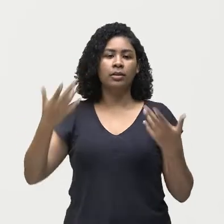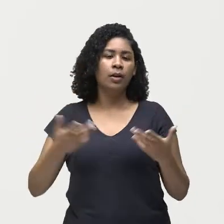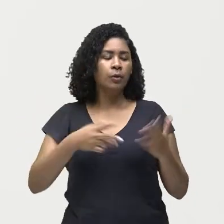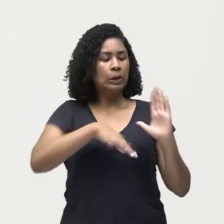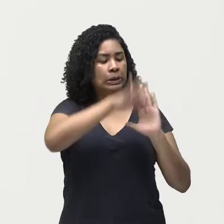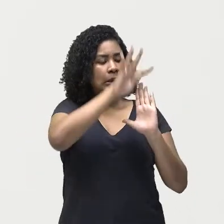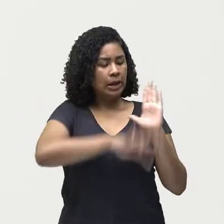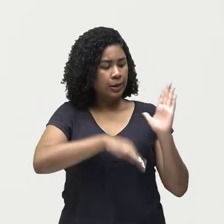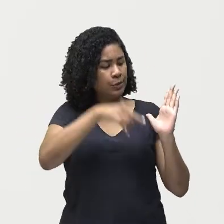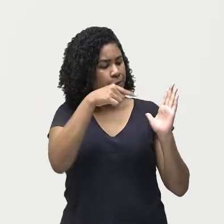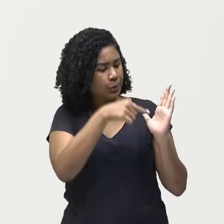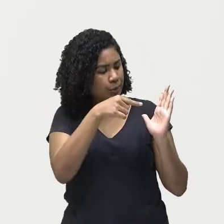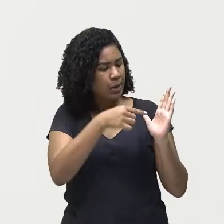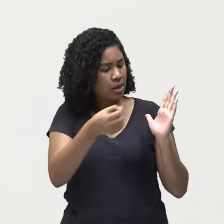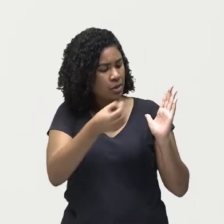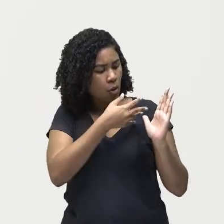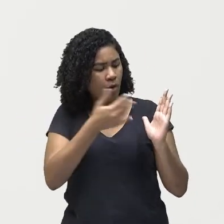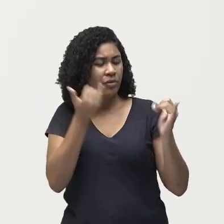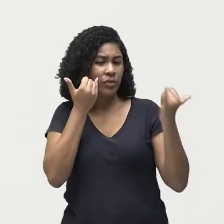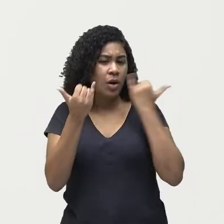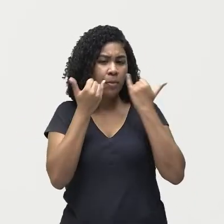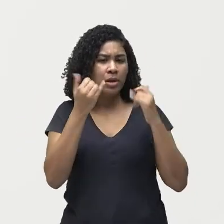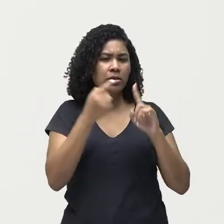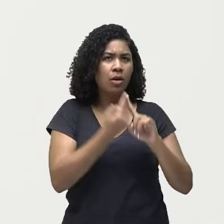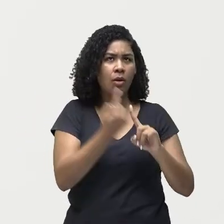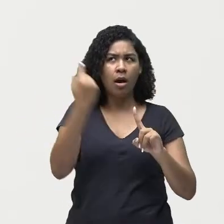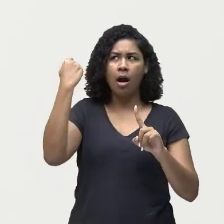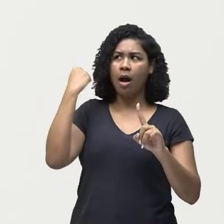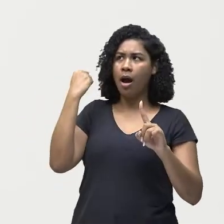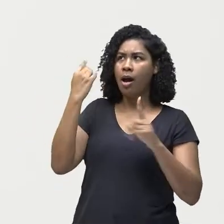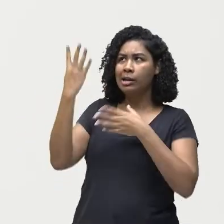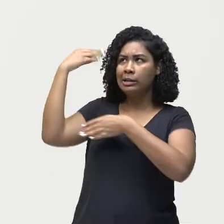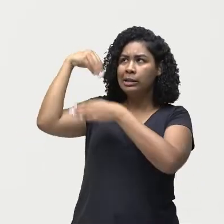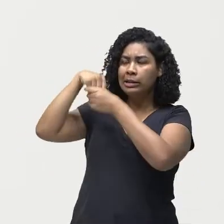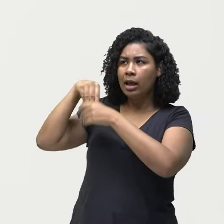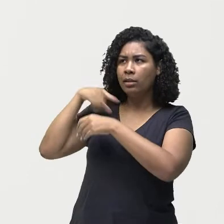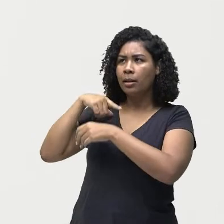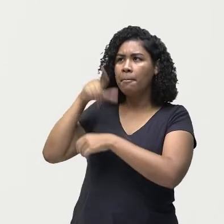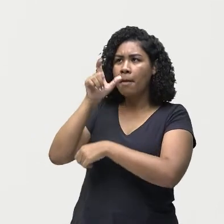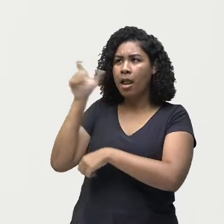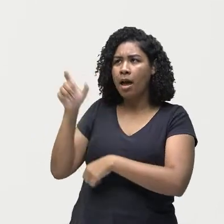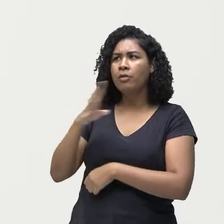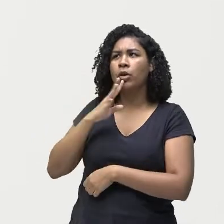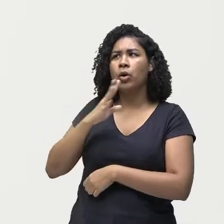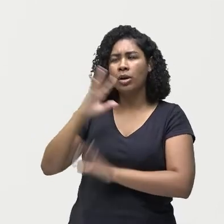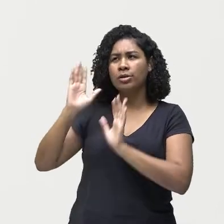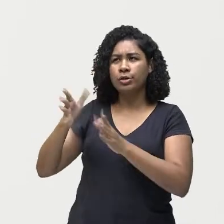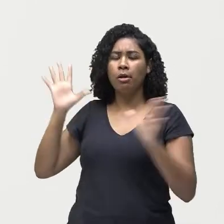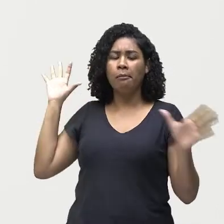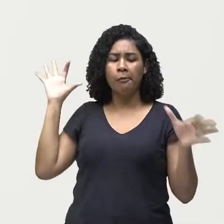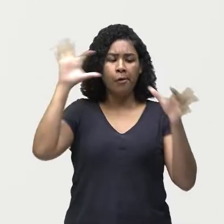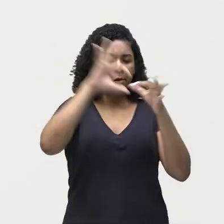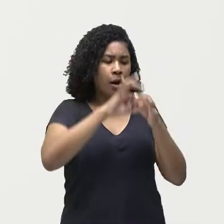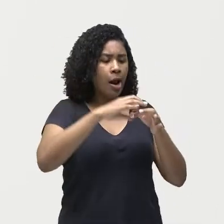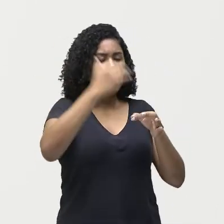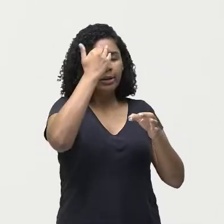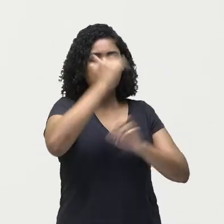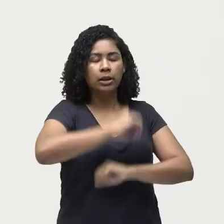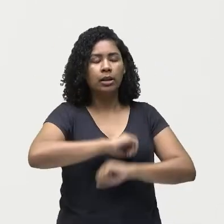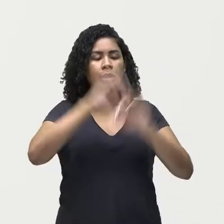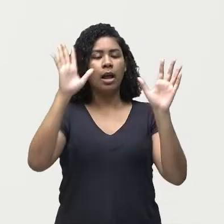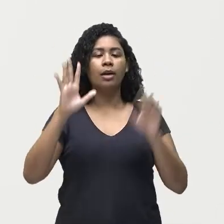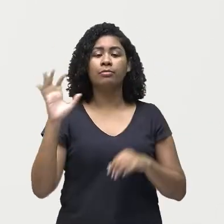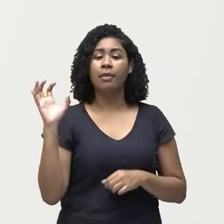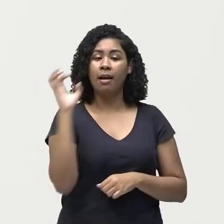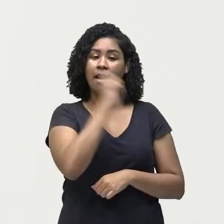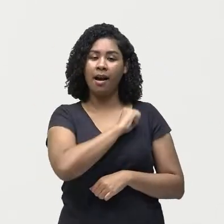novas informações com palavras que você já conheceu em outros textos, e isso vai te ajudar aí a captar a ideia, a